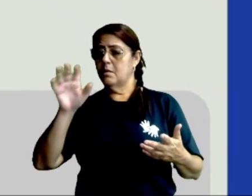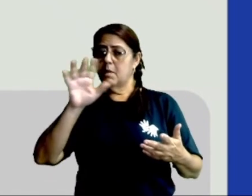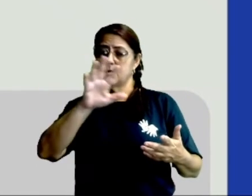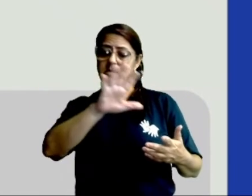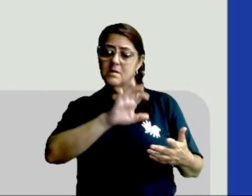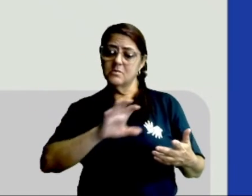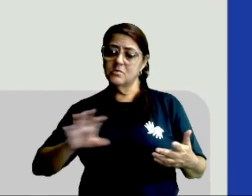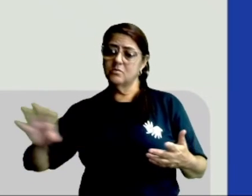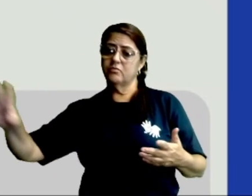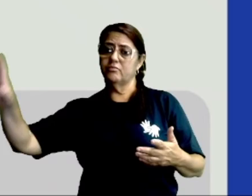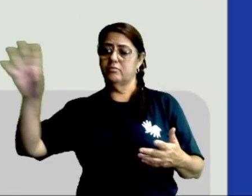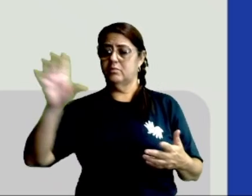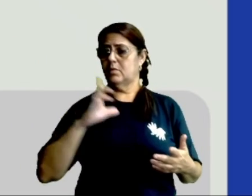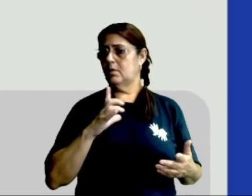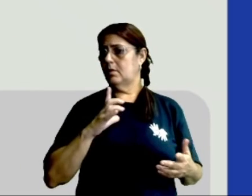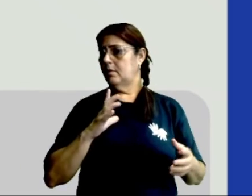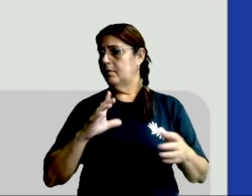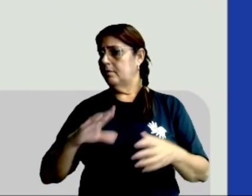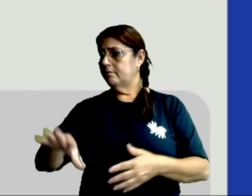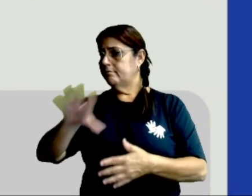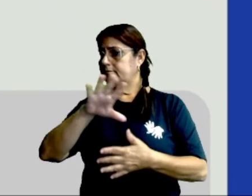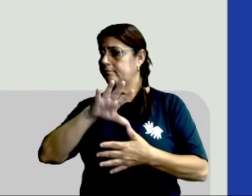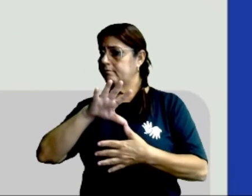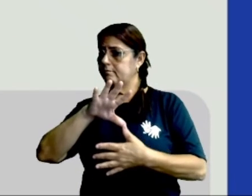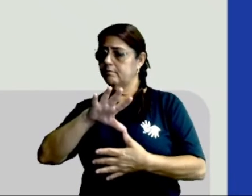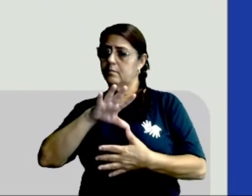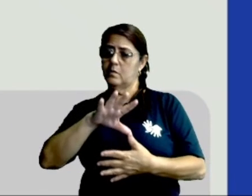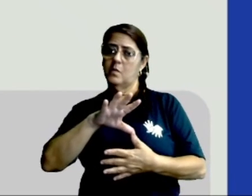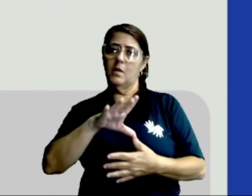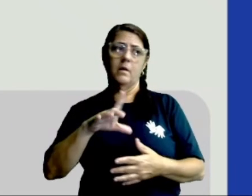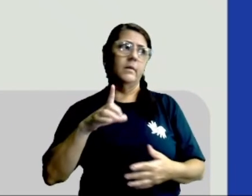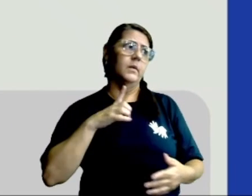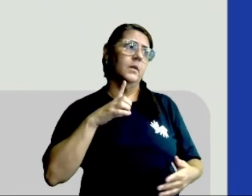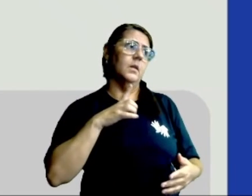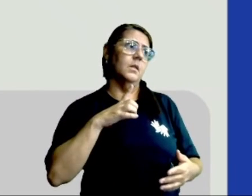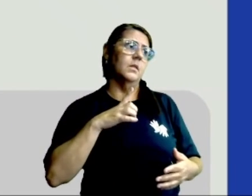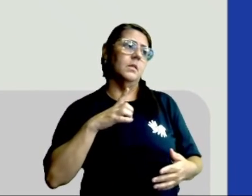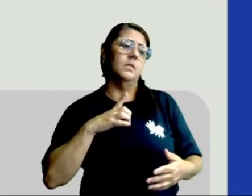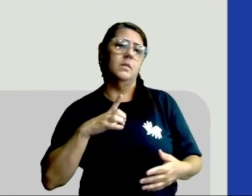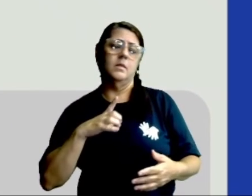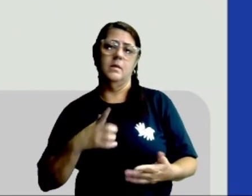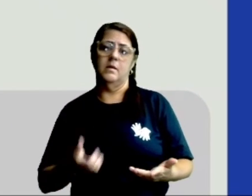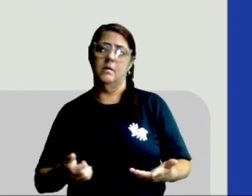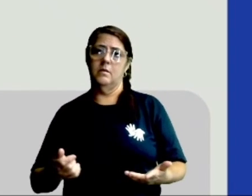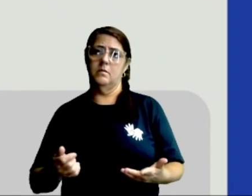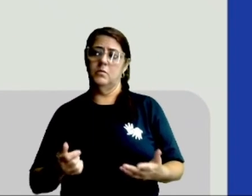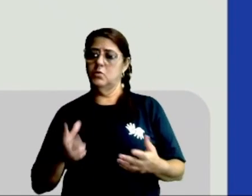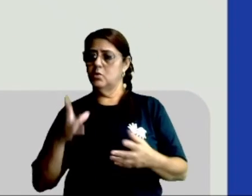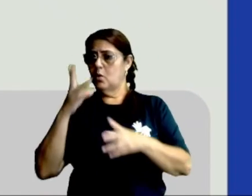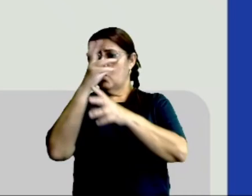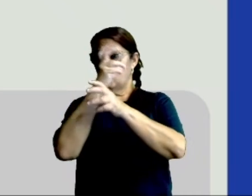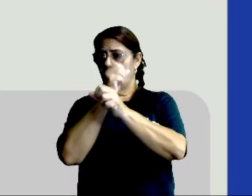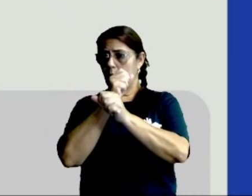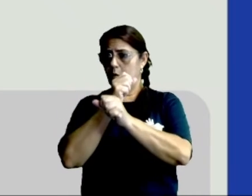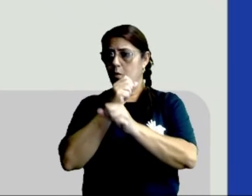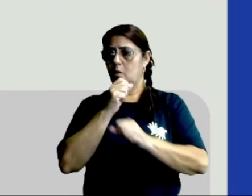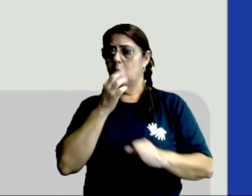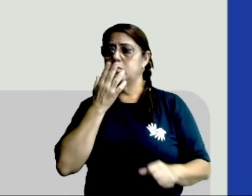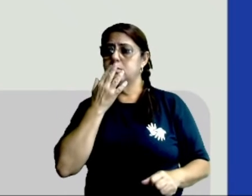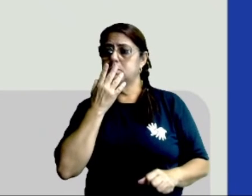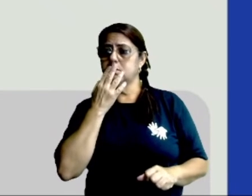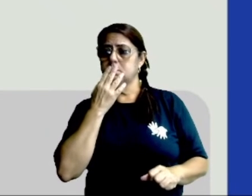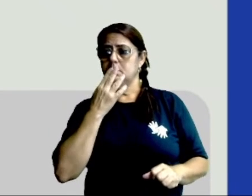formadas. Densidade demográfica, nós temos aqui, nas áreas mais escuras, mais de